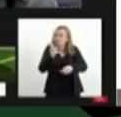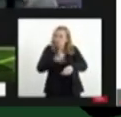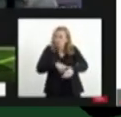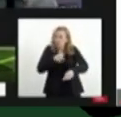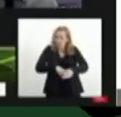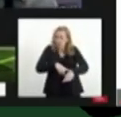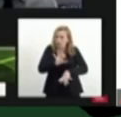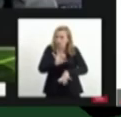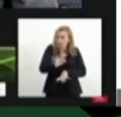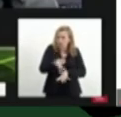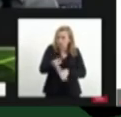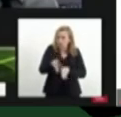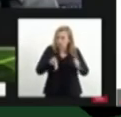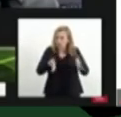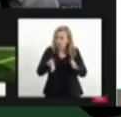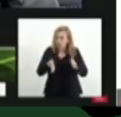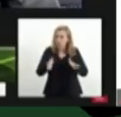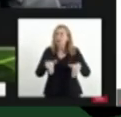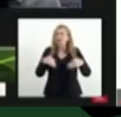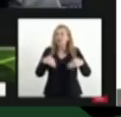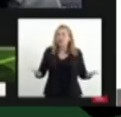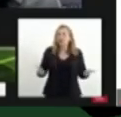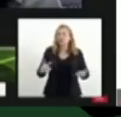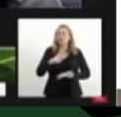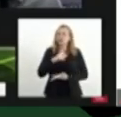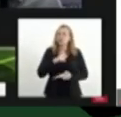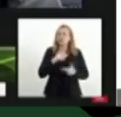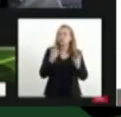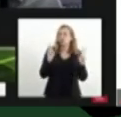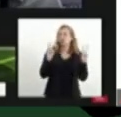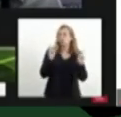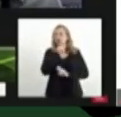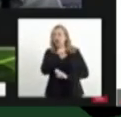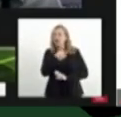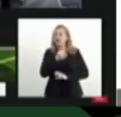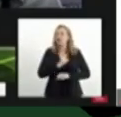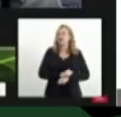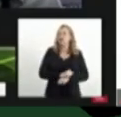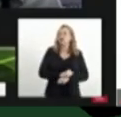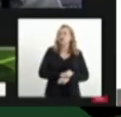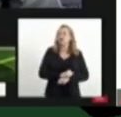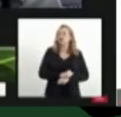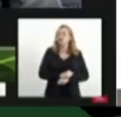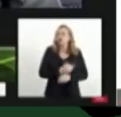aí uma situação em que o início do prazo decadencial,